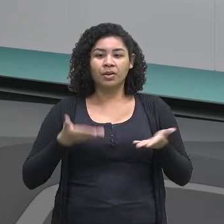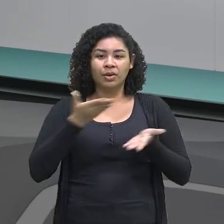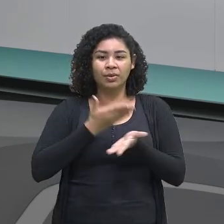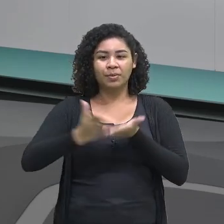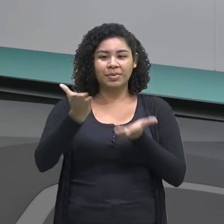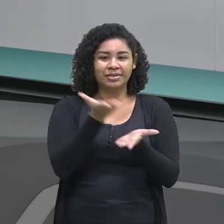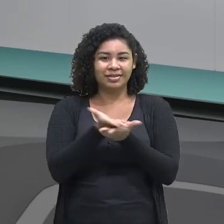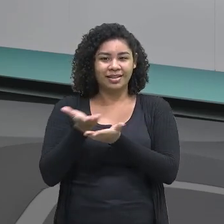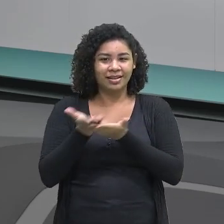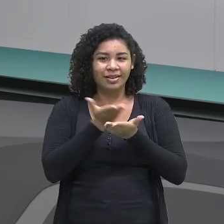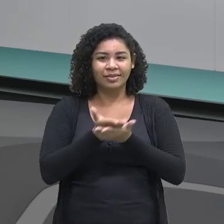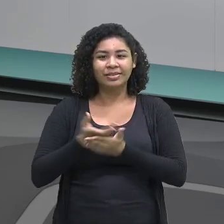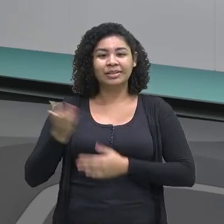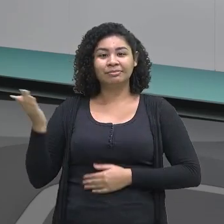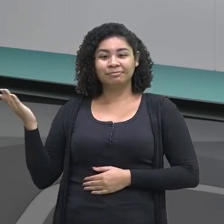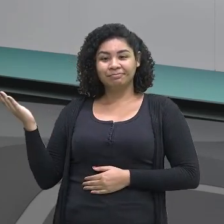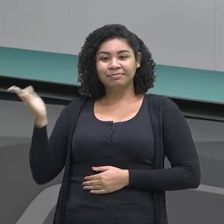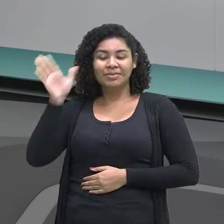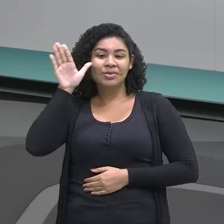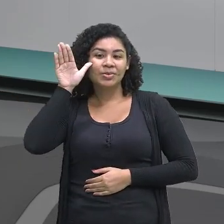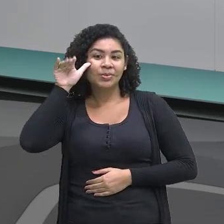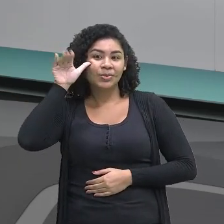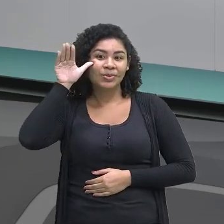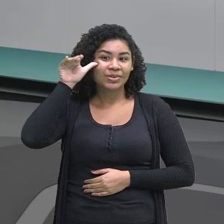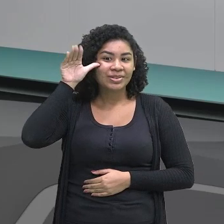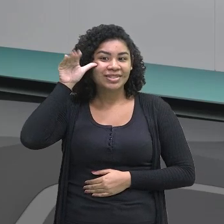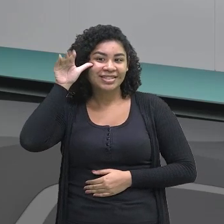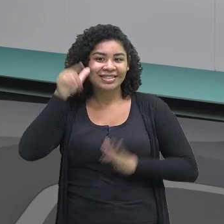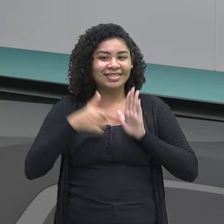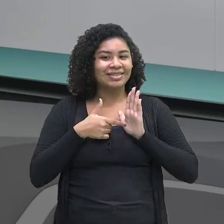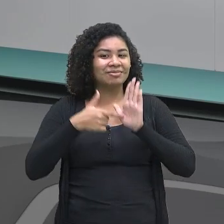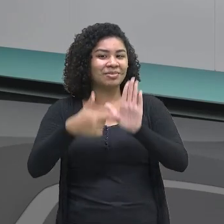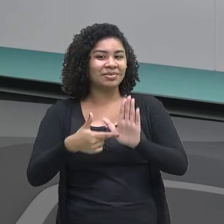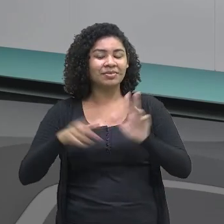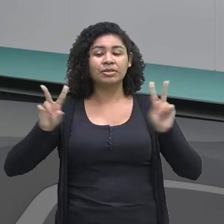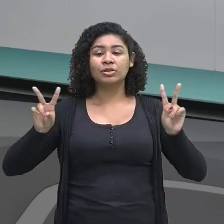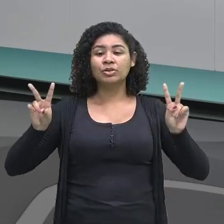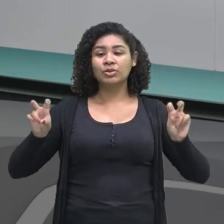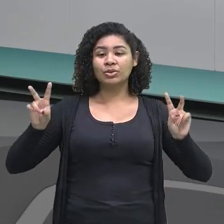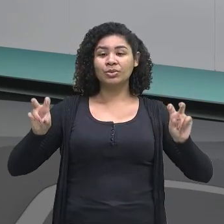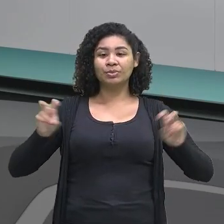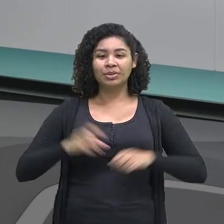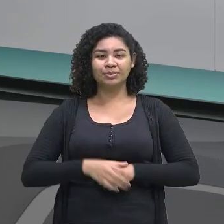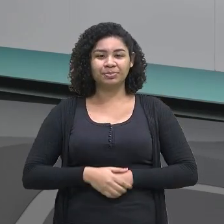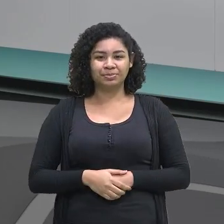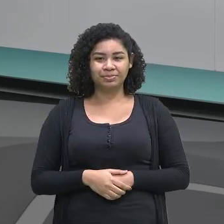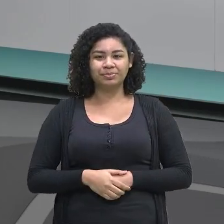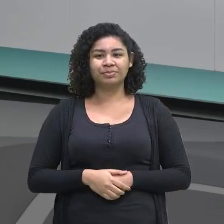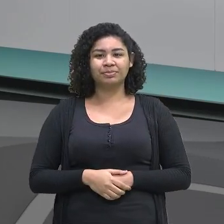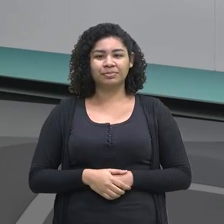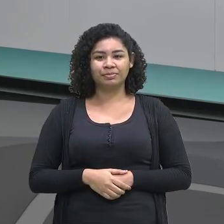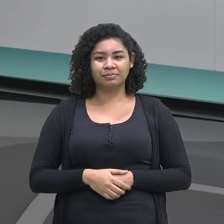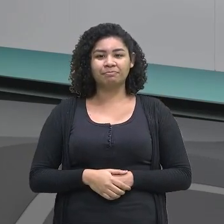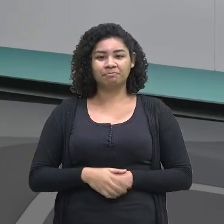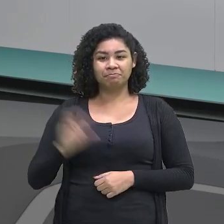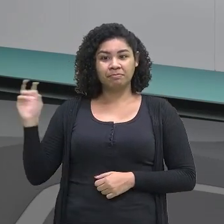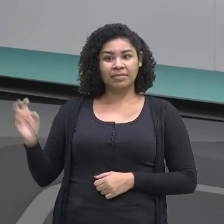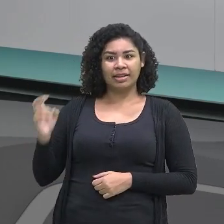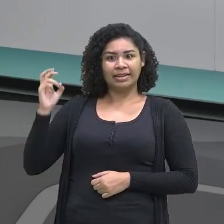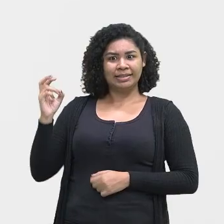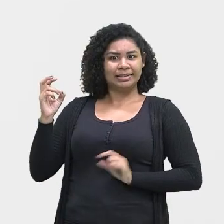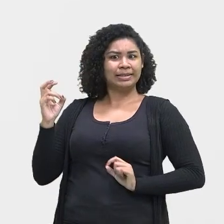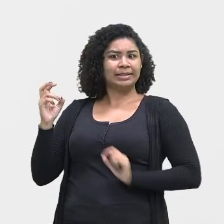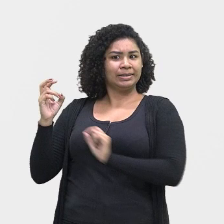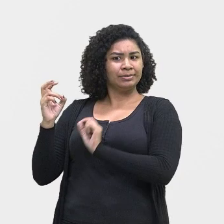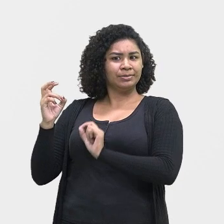Eu trouxe uma curiosidade aqui para vocês, tá? Sobre 5 síndromes. A gente vai colocar